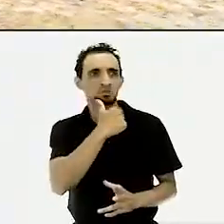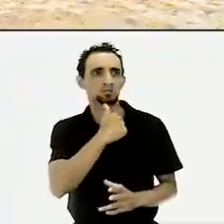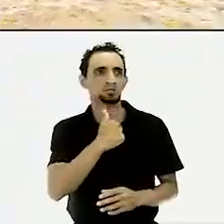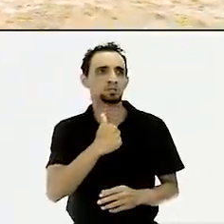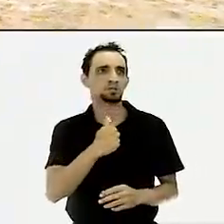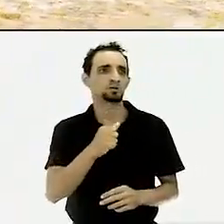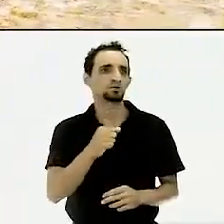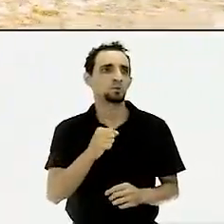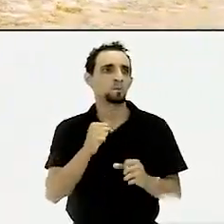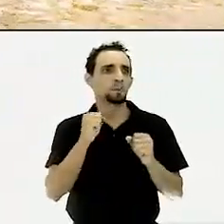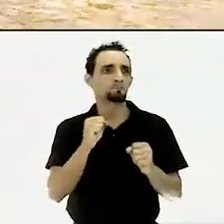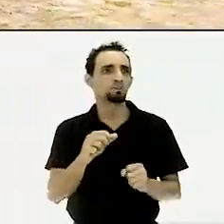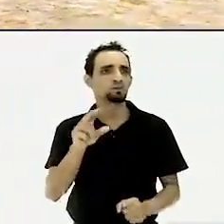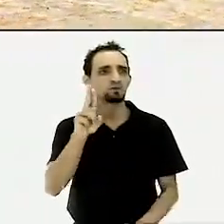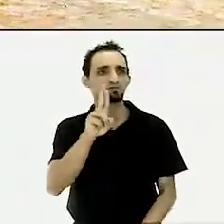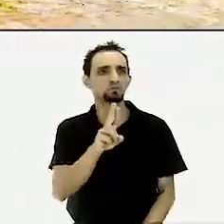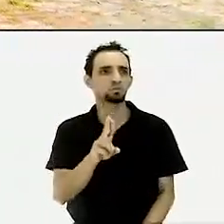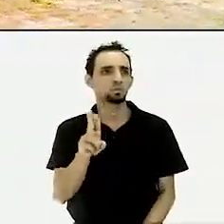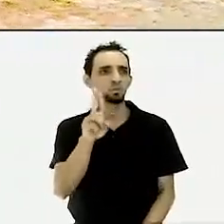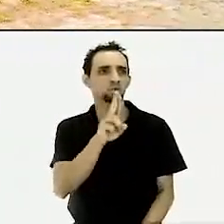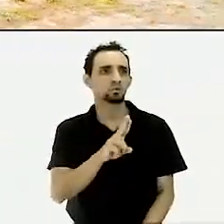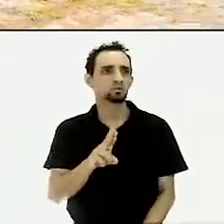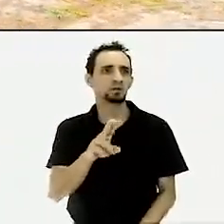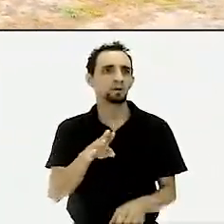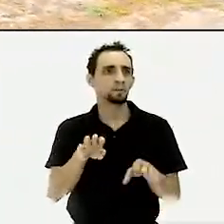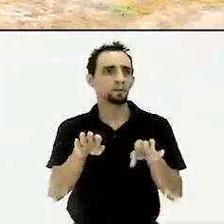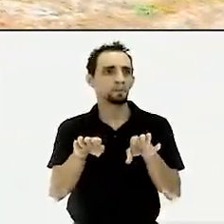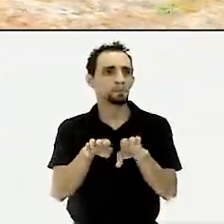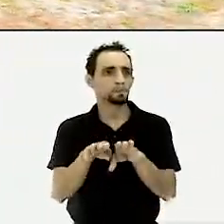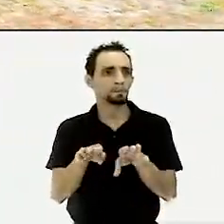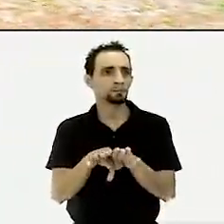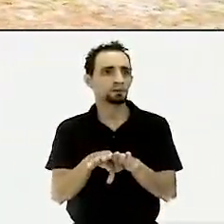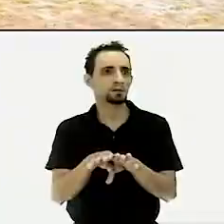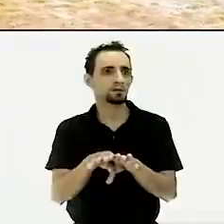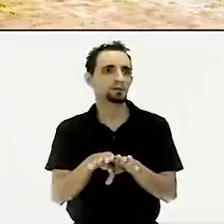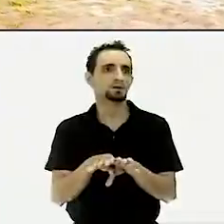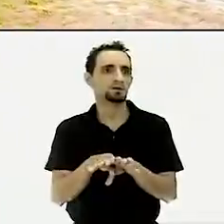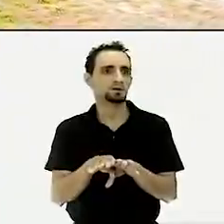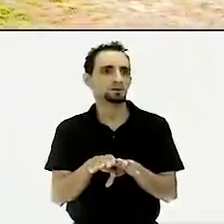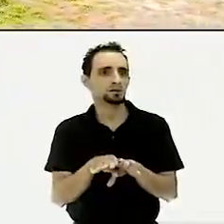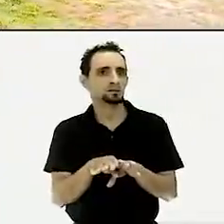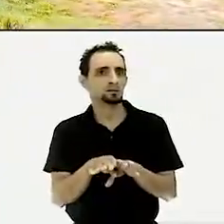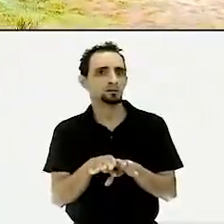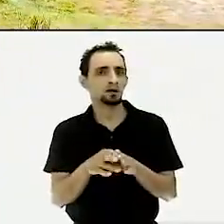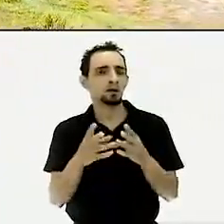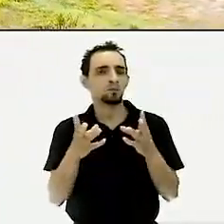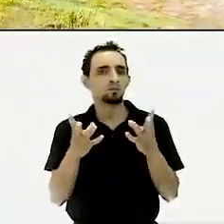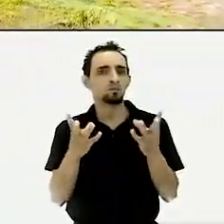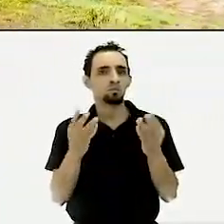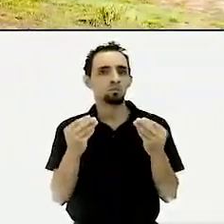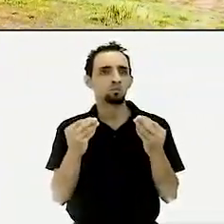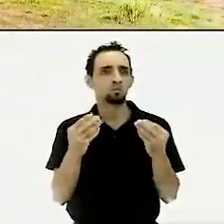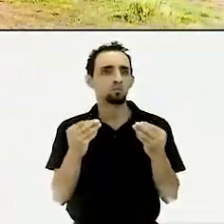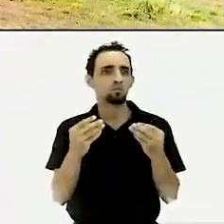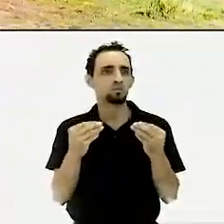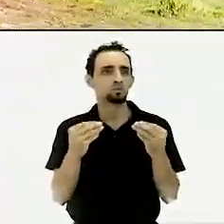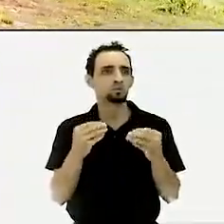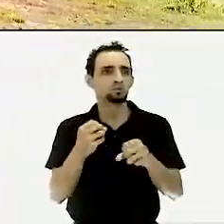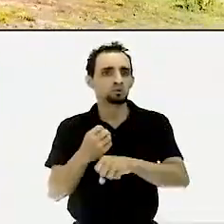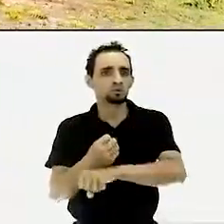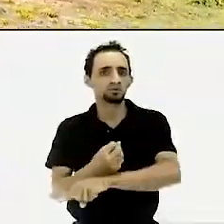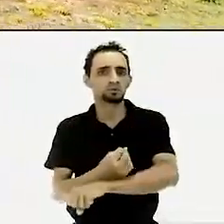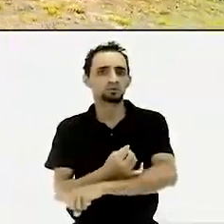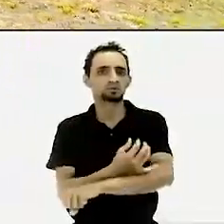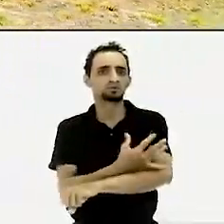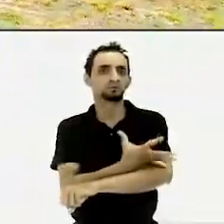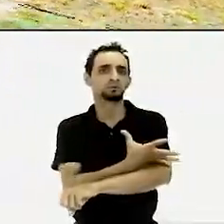aí o resultado. Ó. Um cara que adora o que faz, quem faz com amor, faz bem feito, né? Né, Adão? Sem dúvida. Parabéns ao Rubinho, tenho